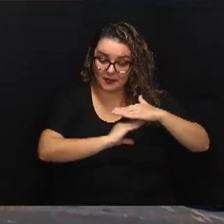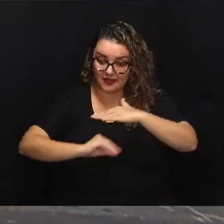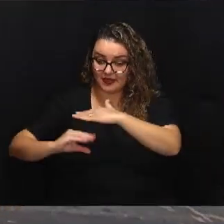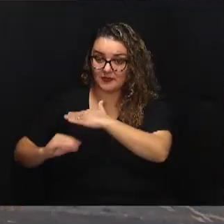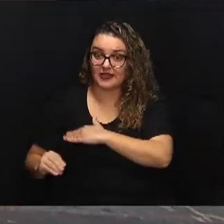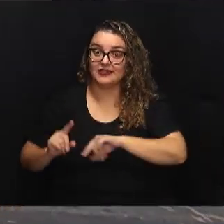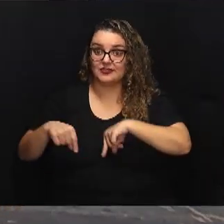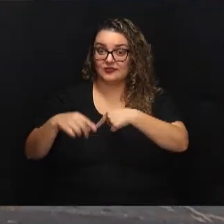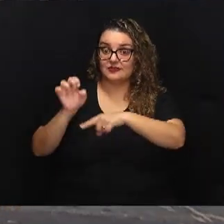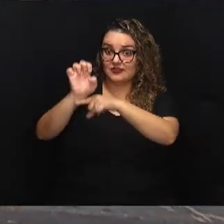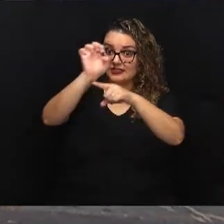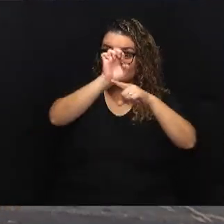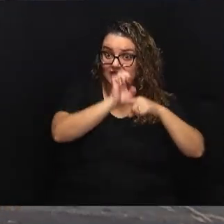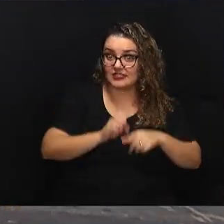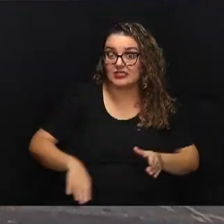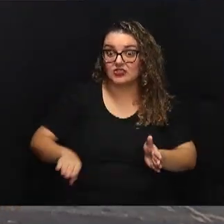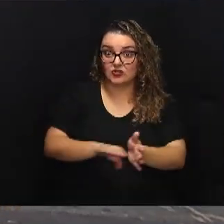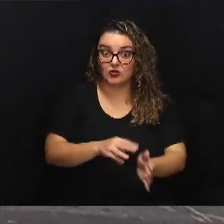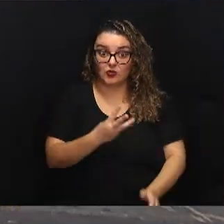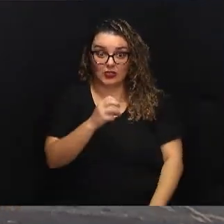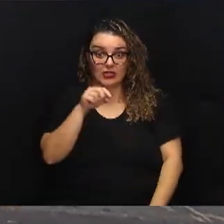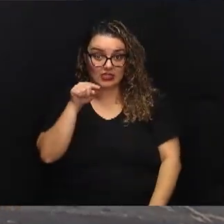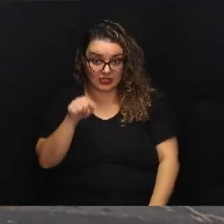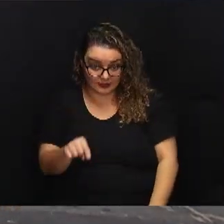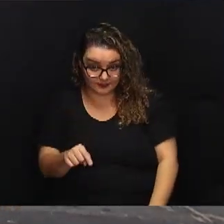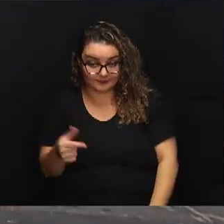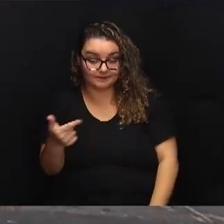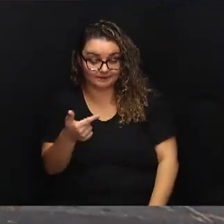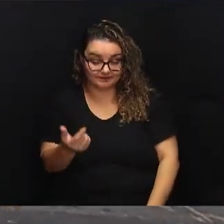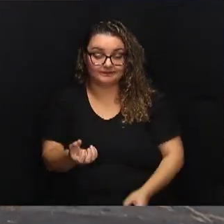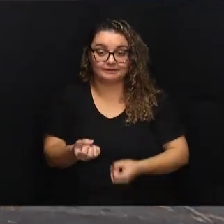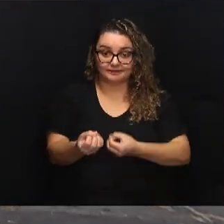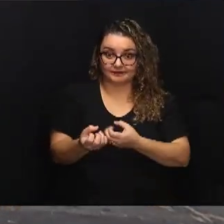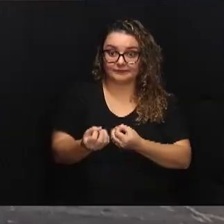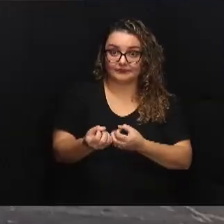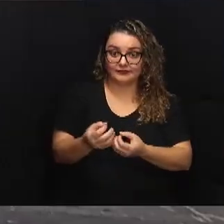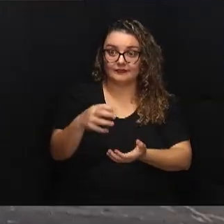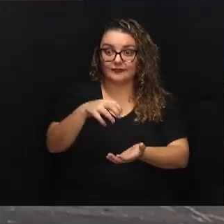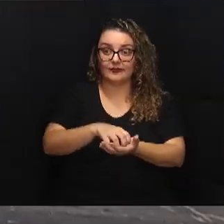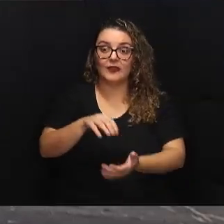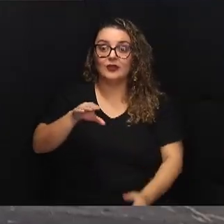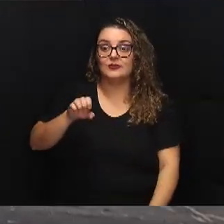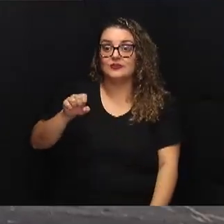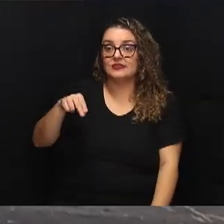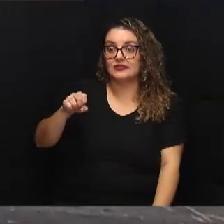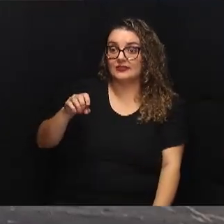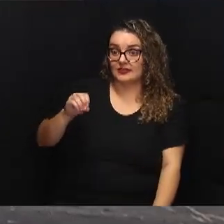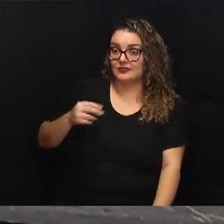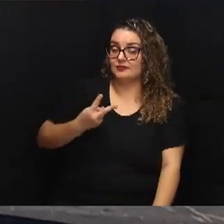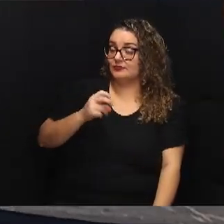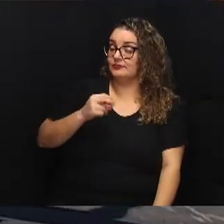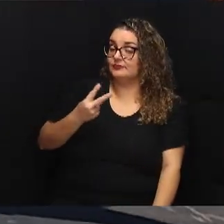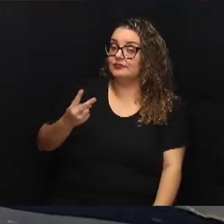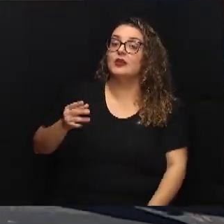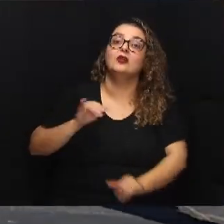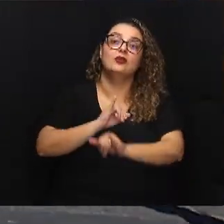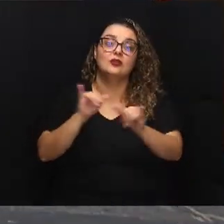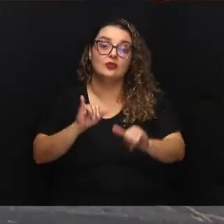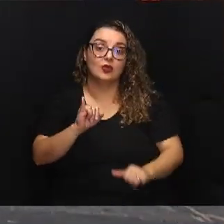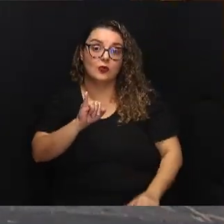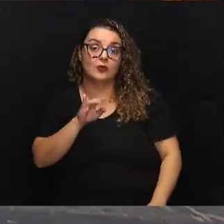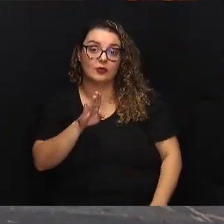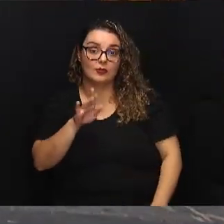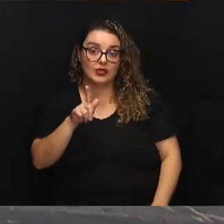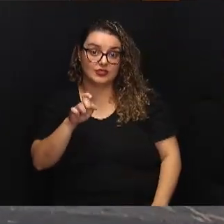para Campinas chegou a 30 mil, segundo dados do Censo 2022 divulgados pelo